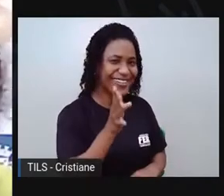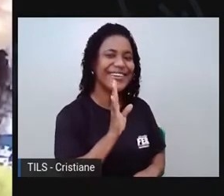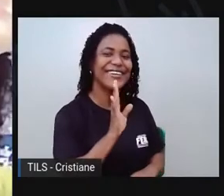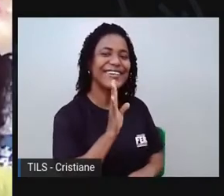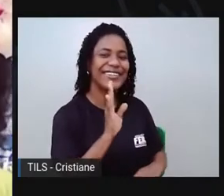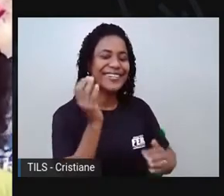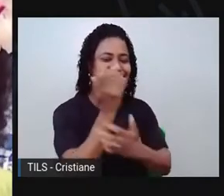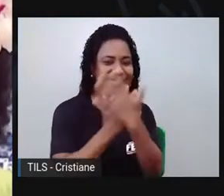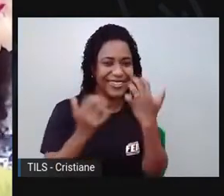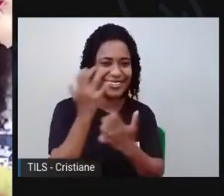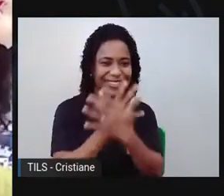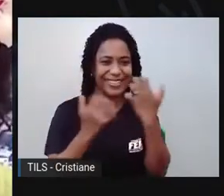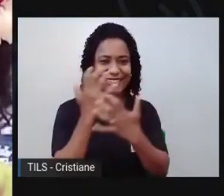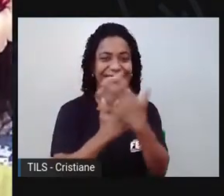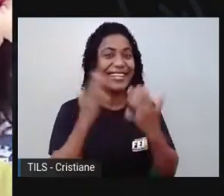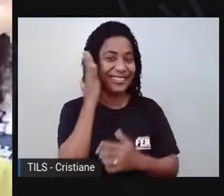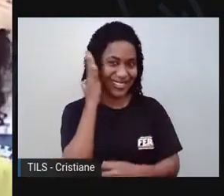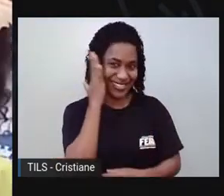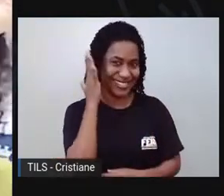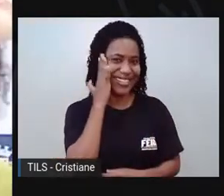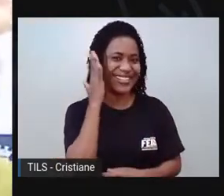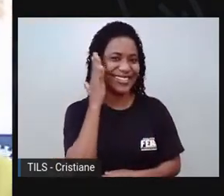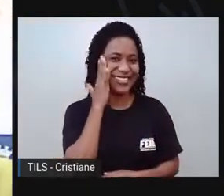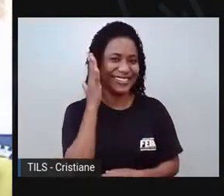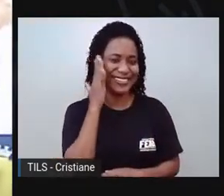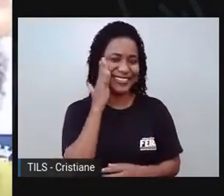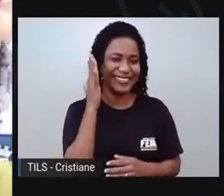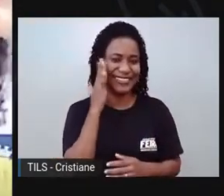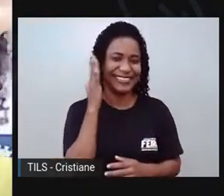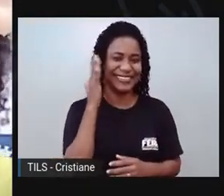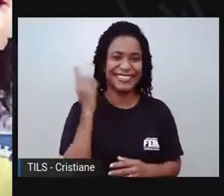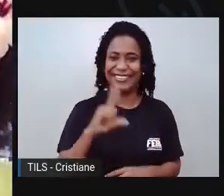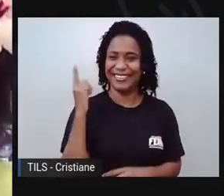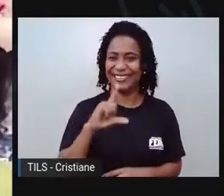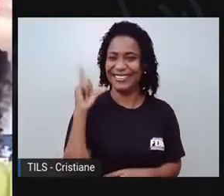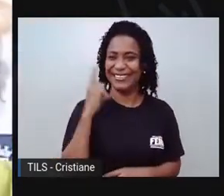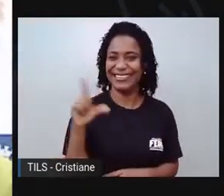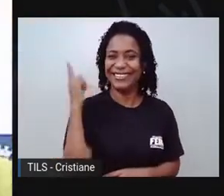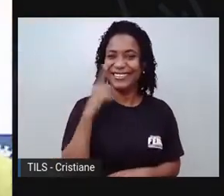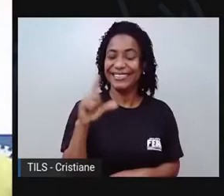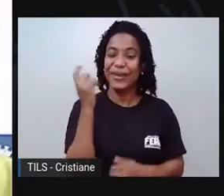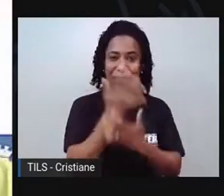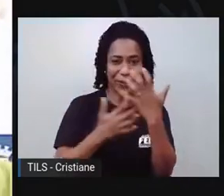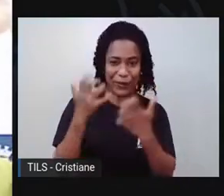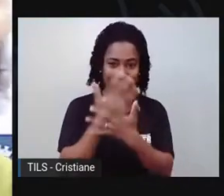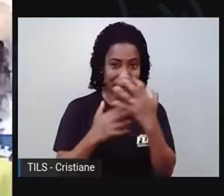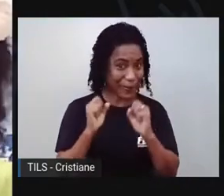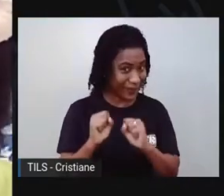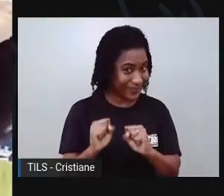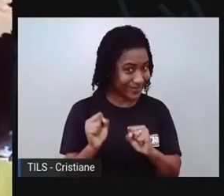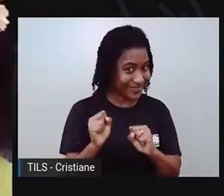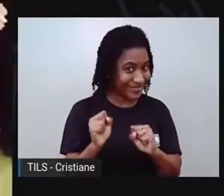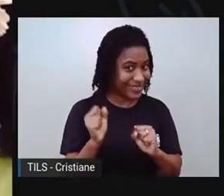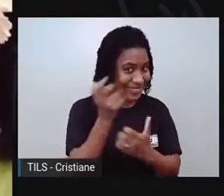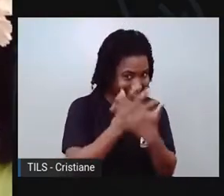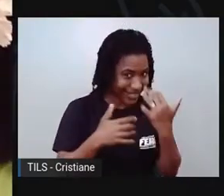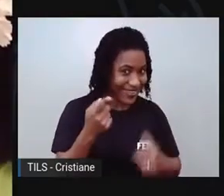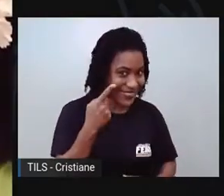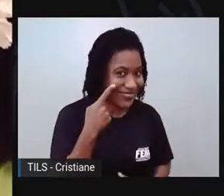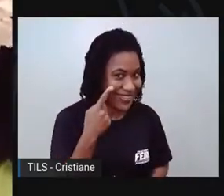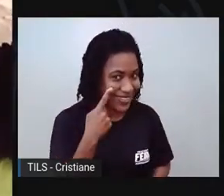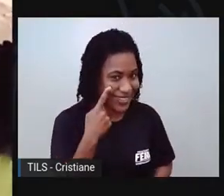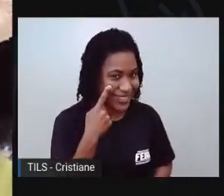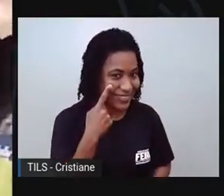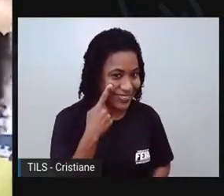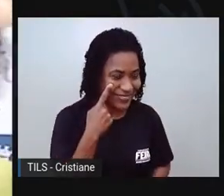Eu já sei. Tanana. Eu já sei. Tanana. Posso cantar? Posso cantar? Posso? Pode.